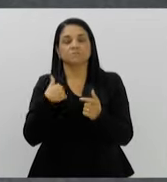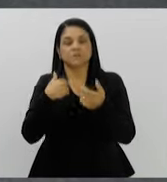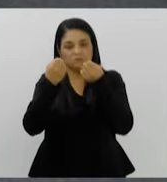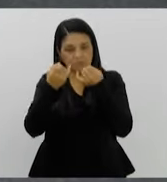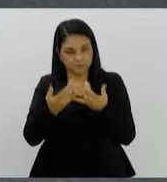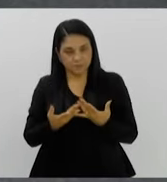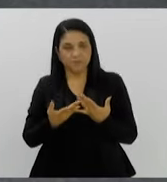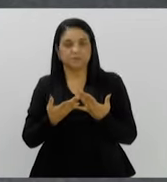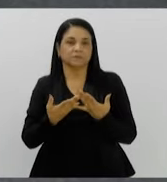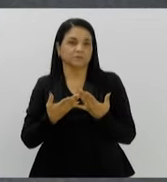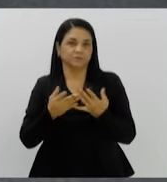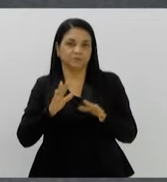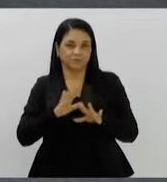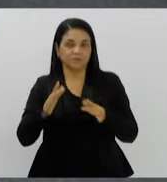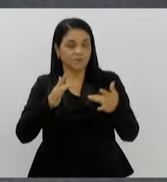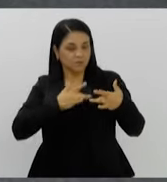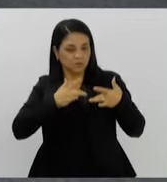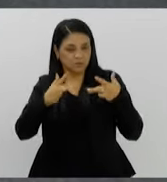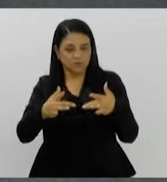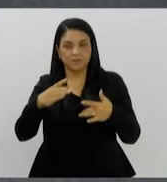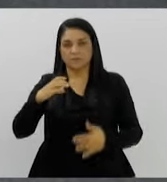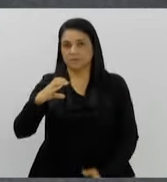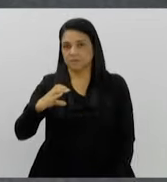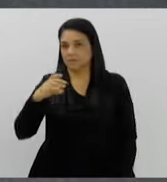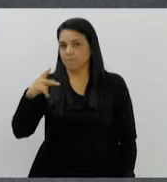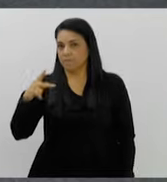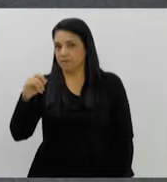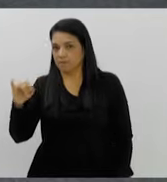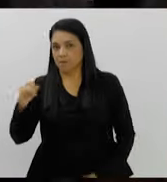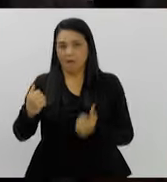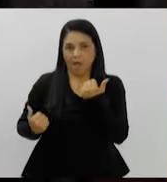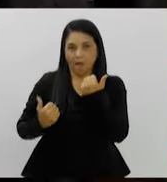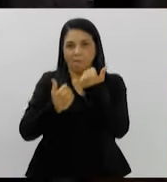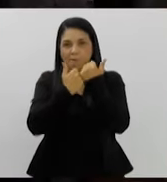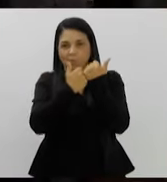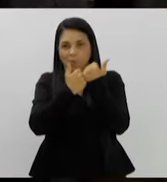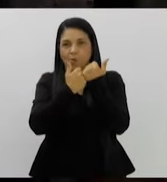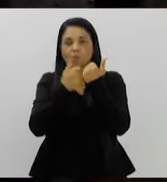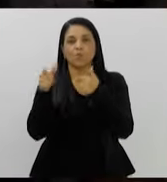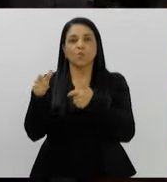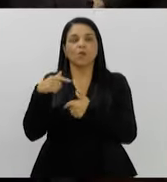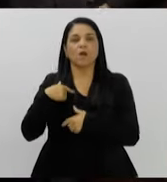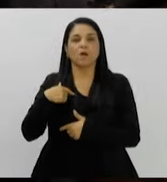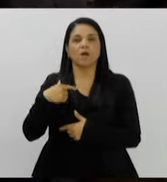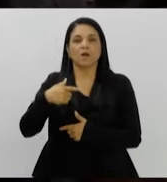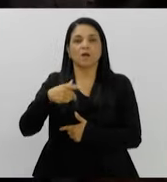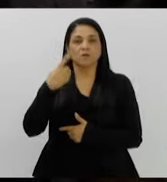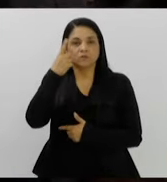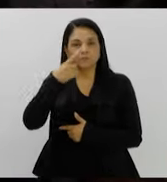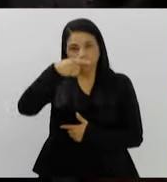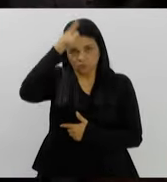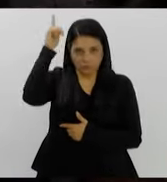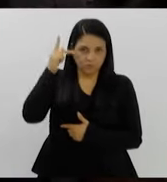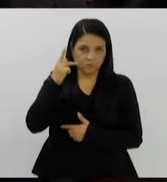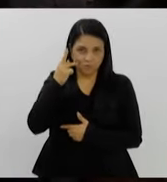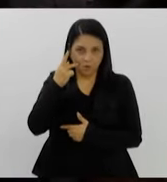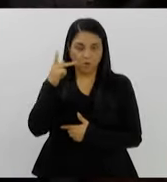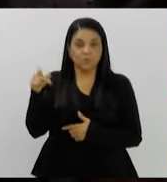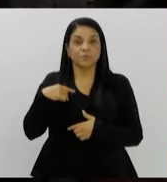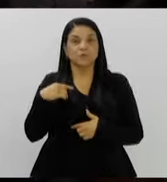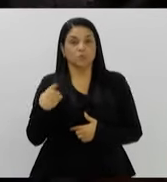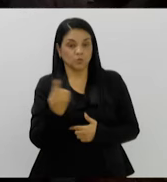minhas questões solidariedade a CPI apoio a medida que o Luiz Paulo propôs e dizer que o nosso